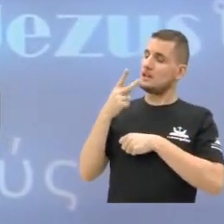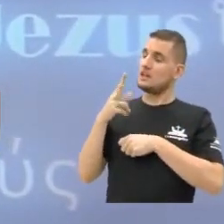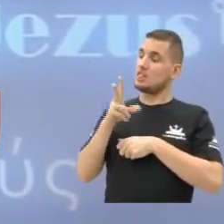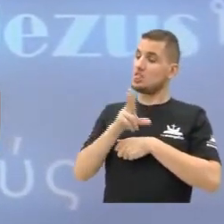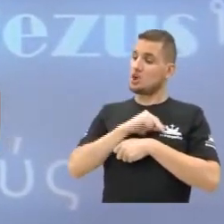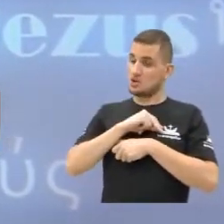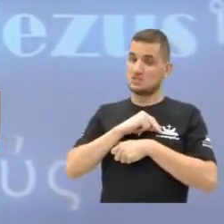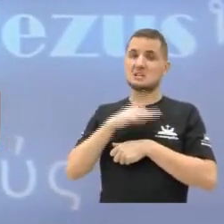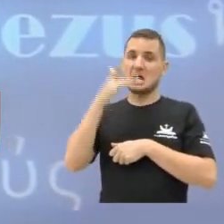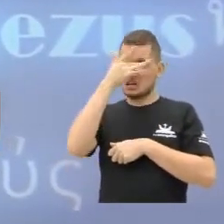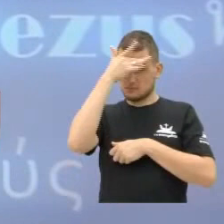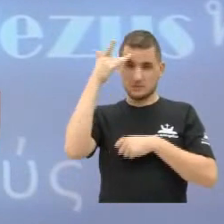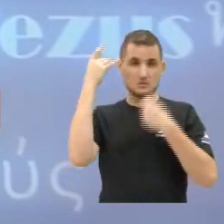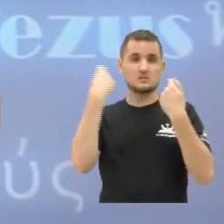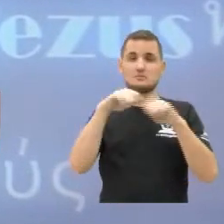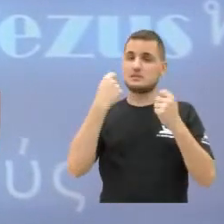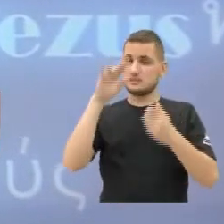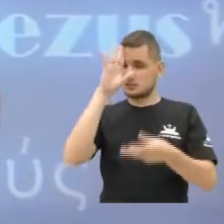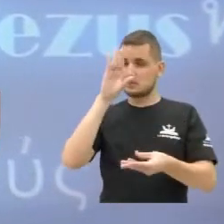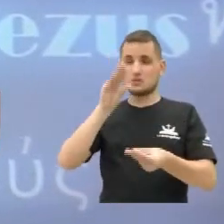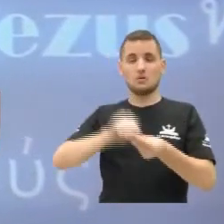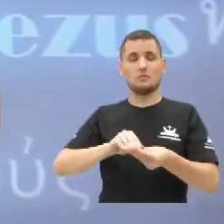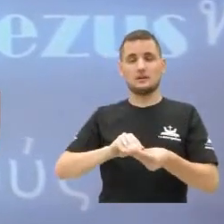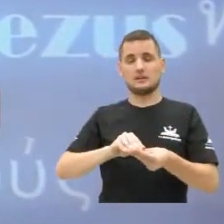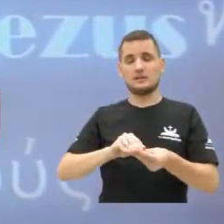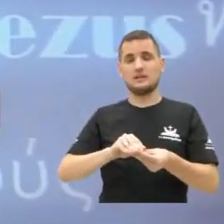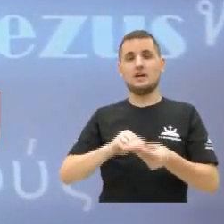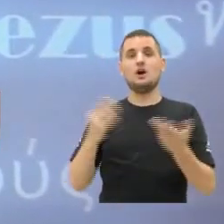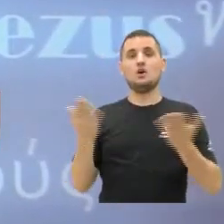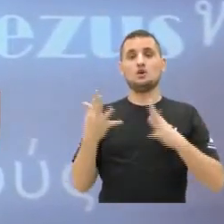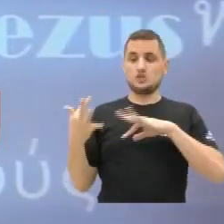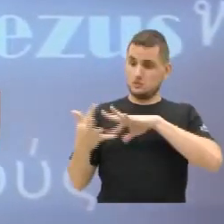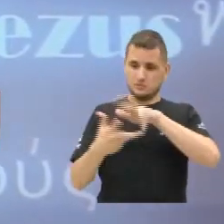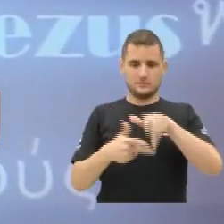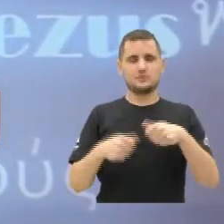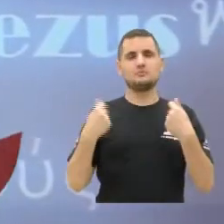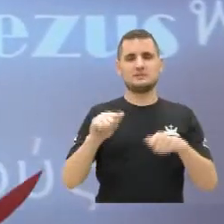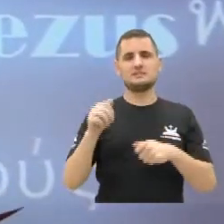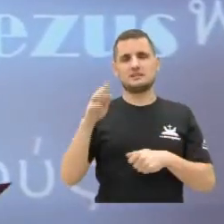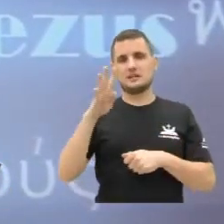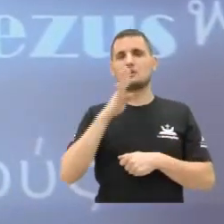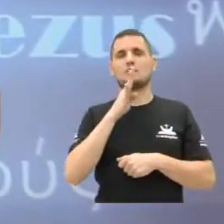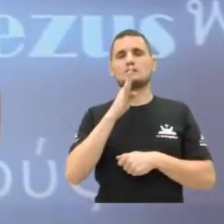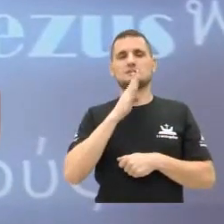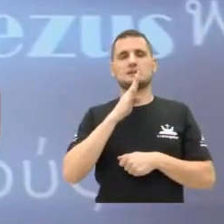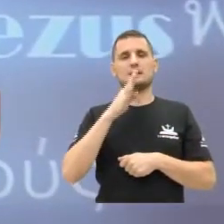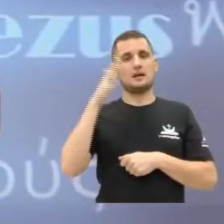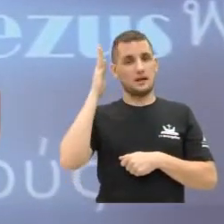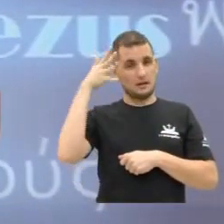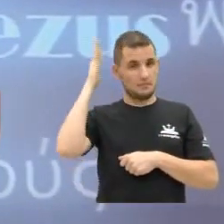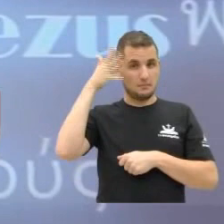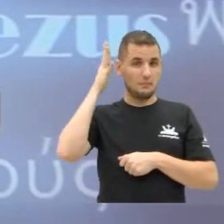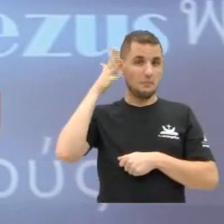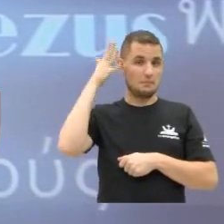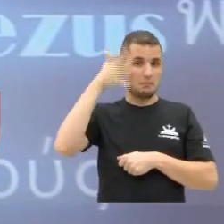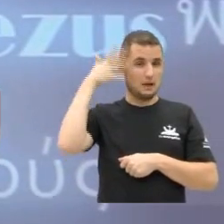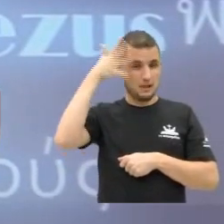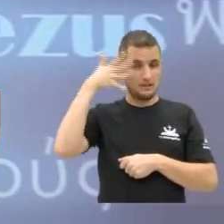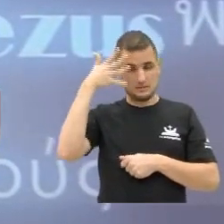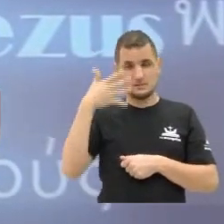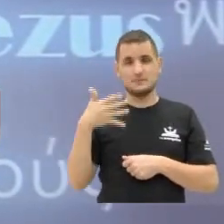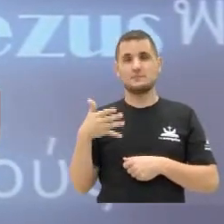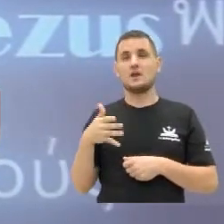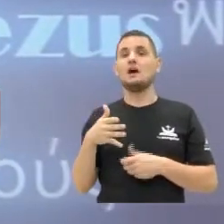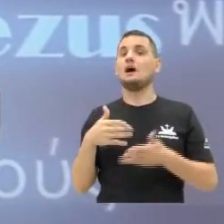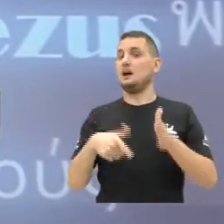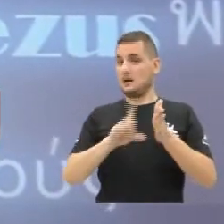precisando disso, como o mundo precisa ouvir essa mensagem. Tanus pregou tão bem sobre o medo, e eu